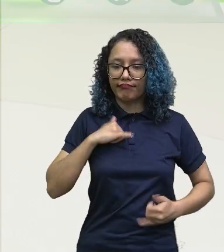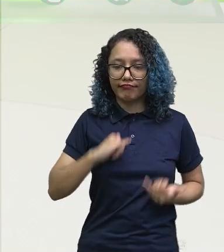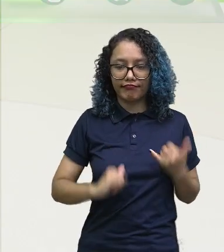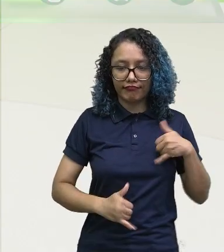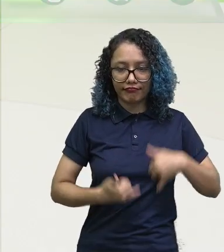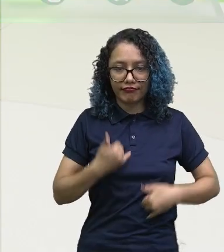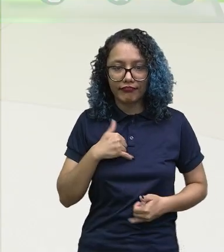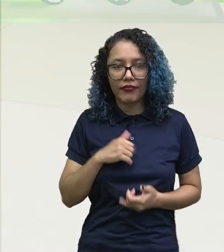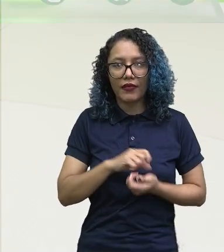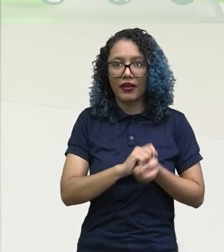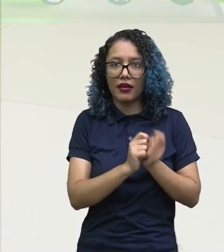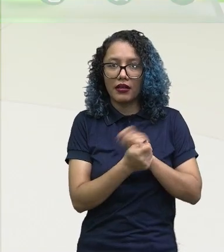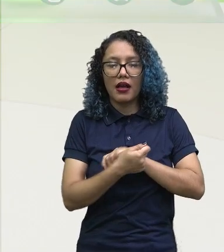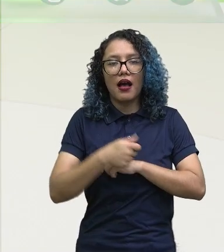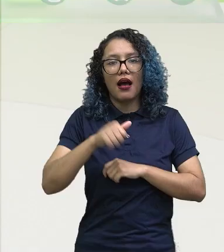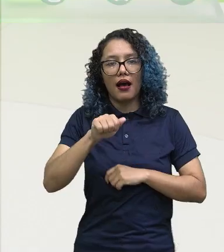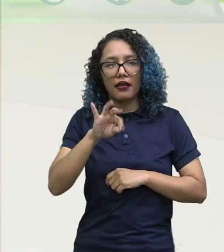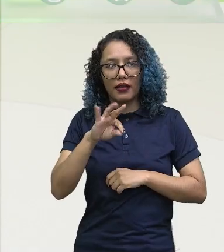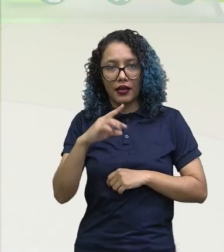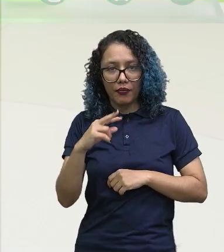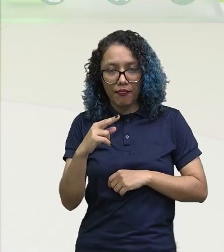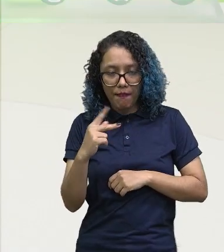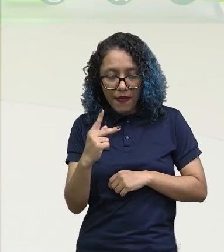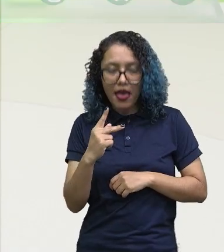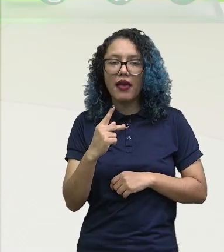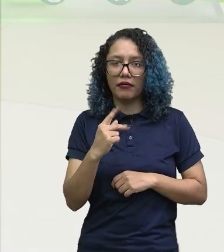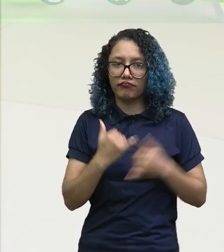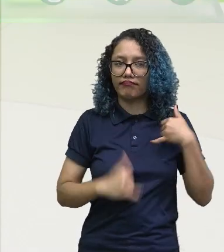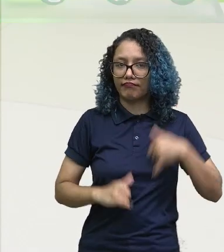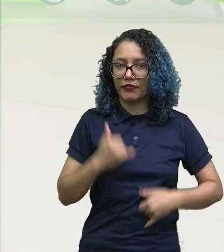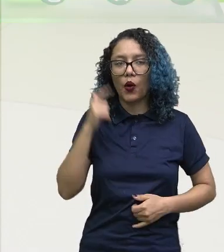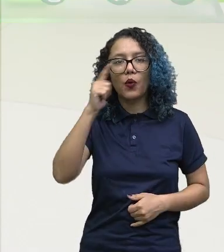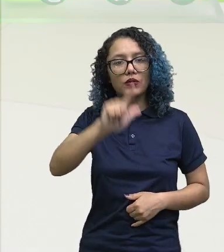de ATP e vai funcionar ali como energia para todo o nosso corpo.